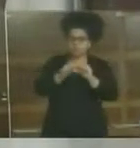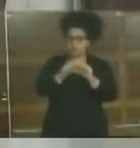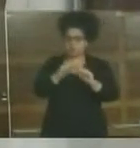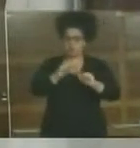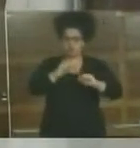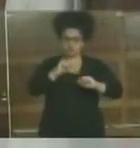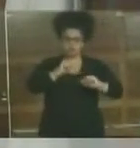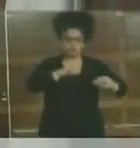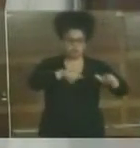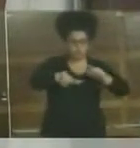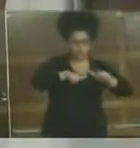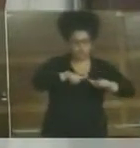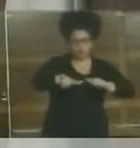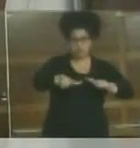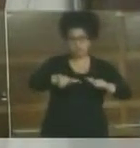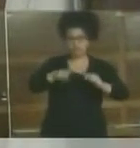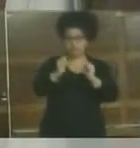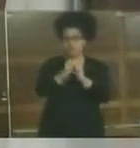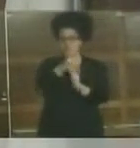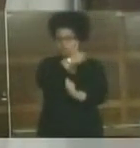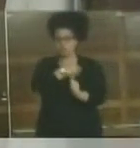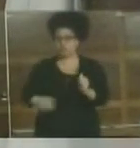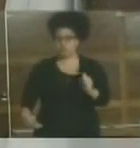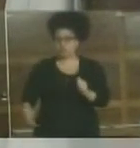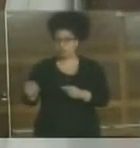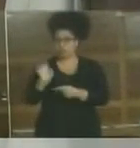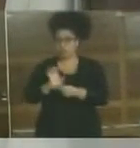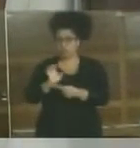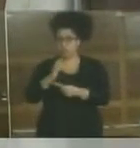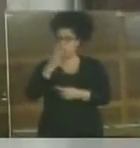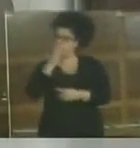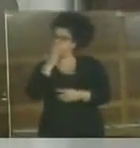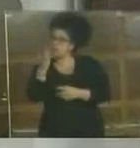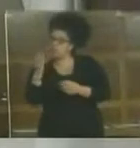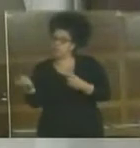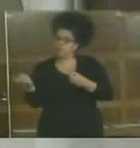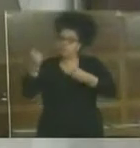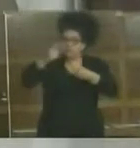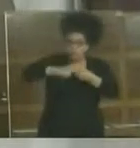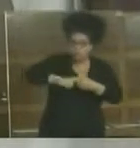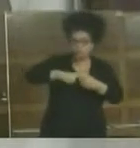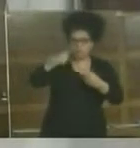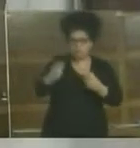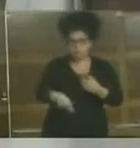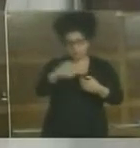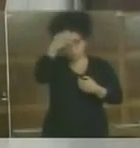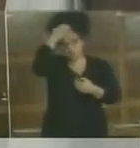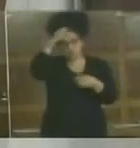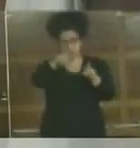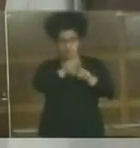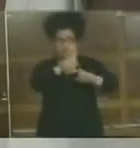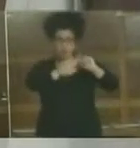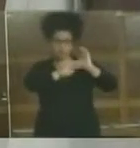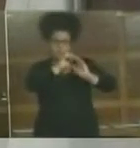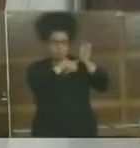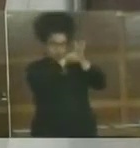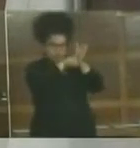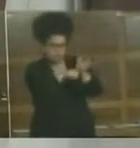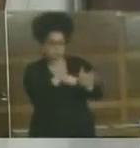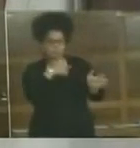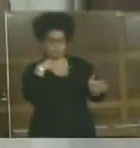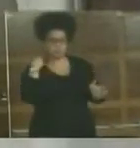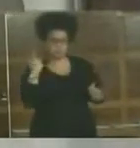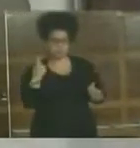com o Executivo, ir para o Governo do Estado e pedir para voltar esses órgãos e voltar esses peritos aqui para Angra dos Reis. Nós